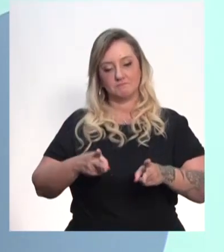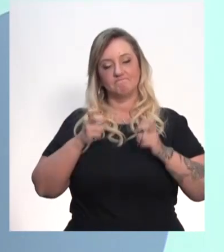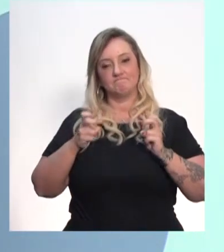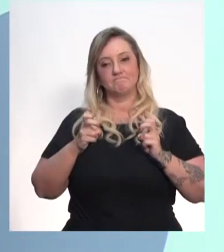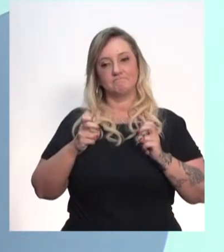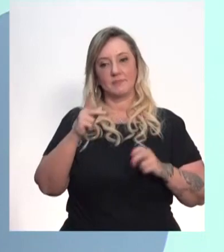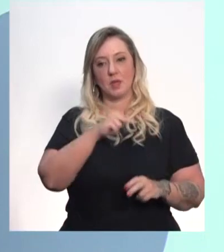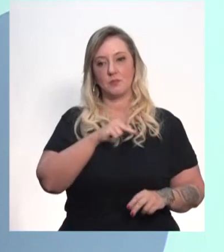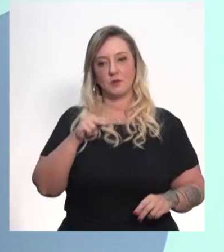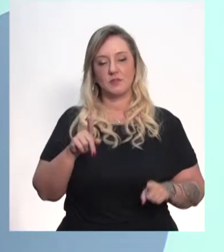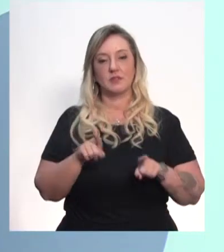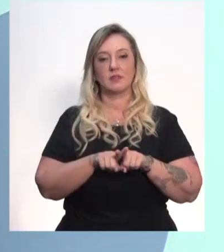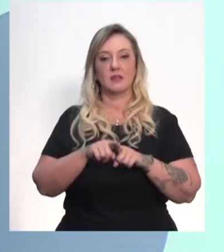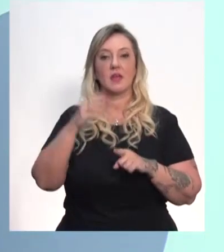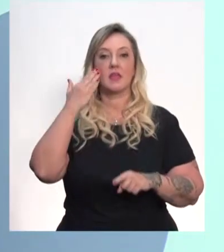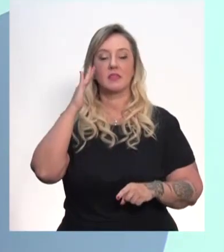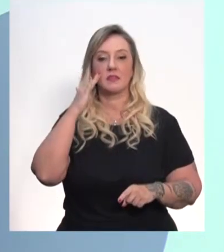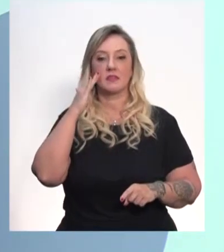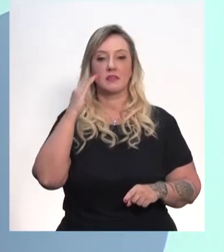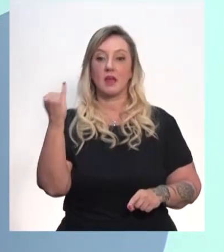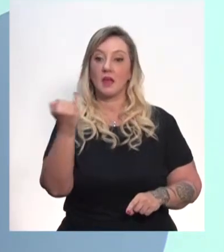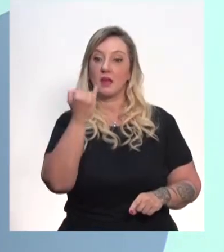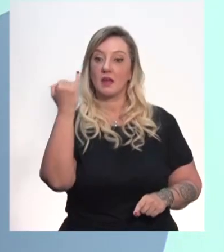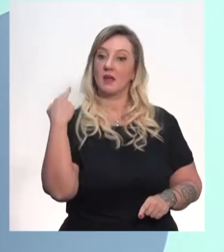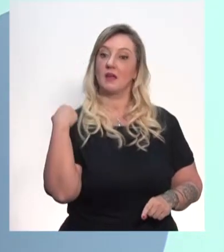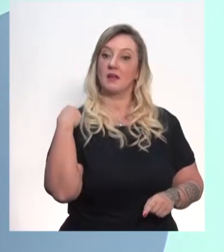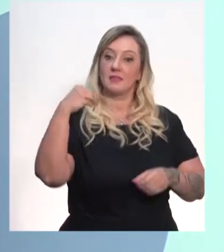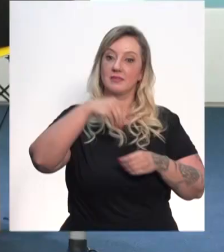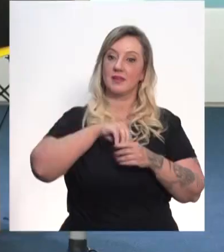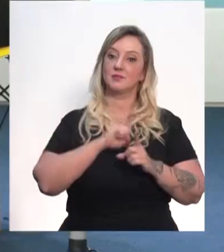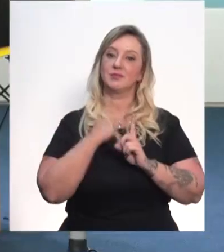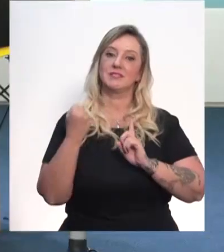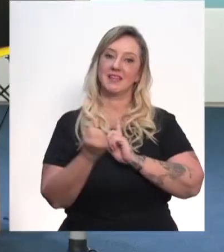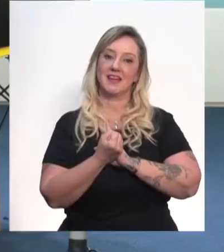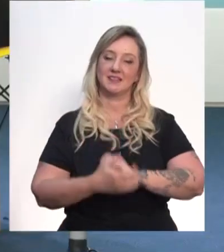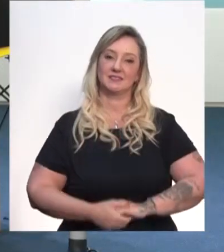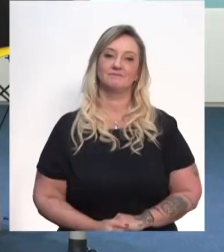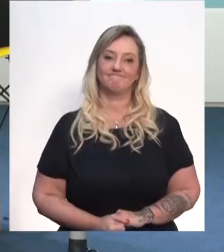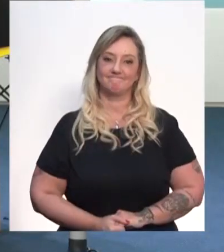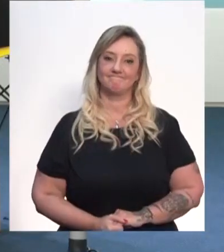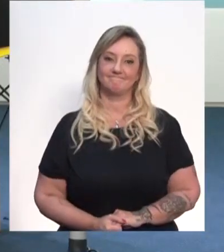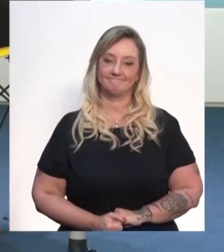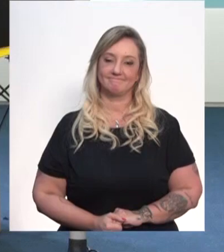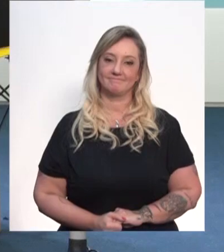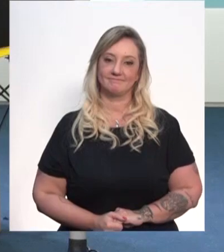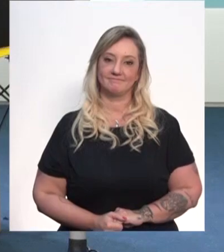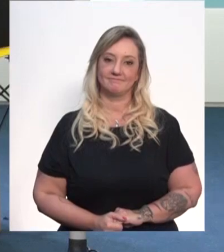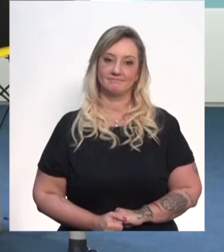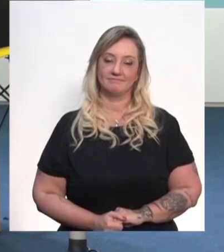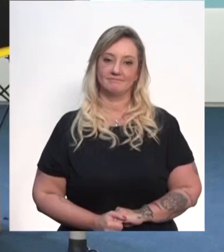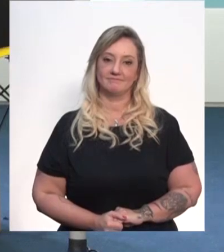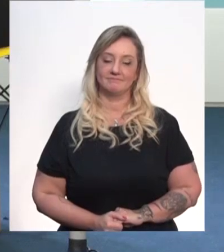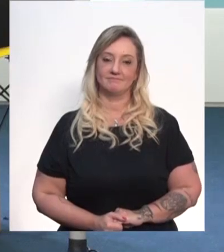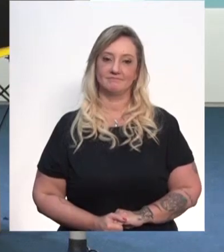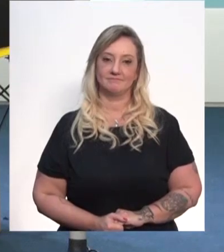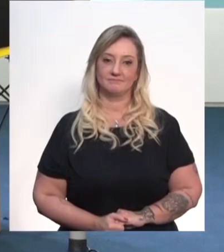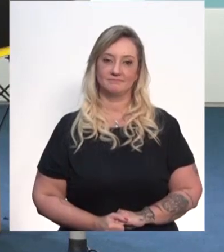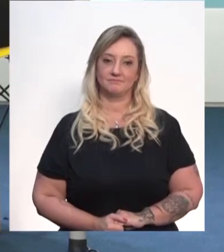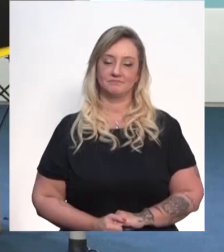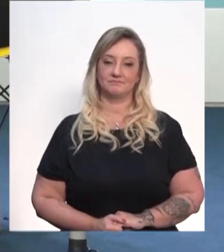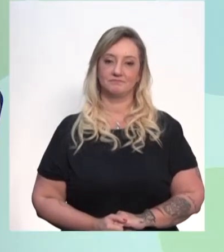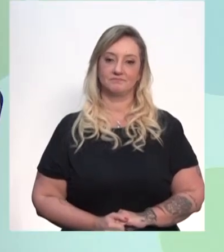a informação que o aplicativo está com um pouquinho de instabilidade no momento, então as perguntas